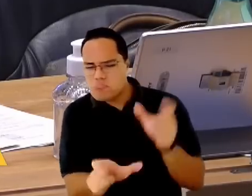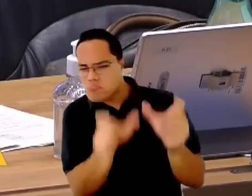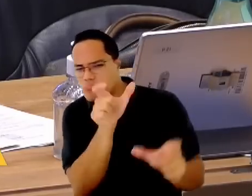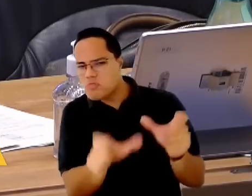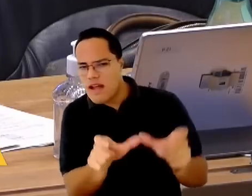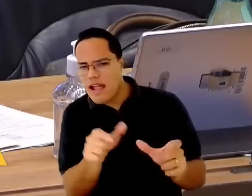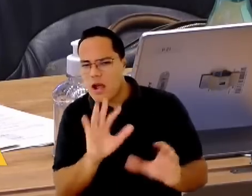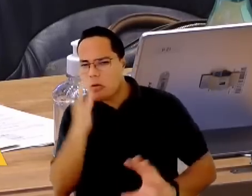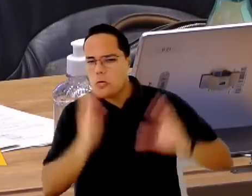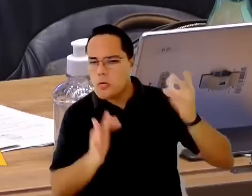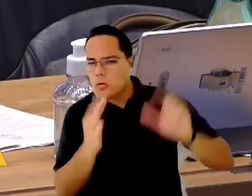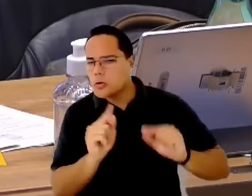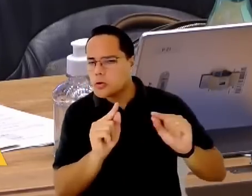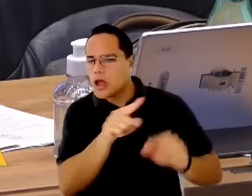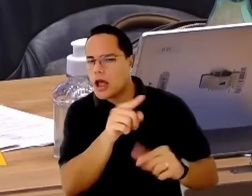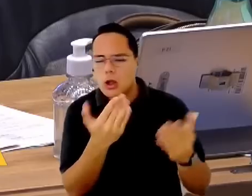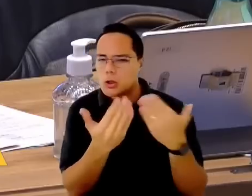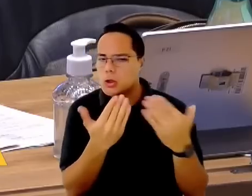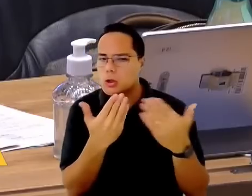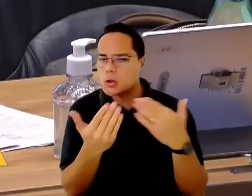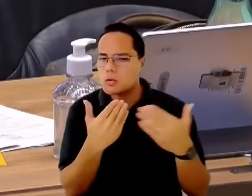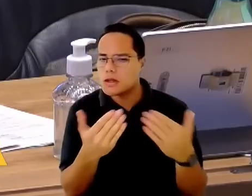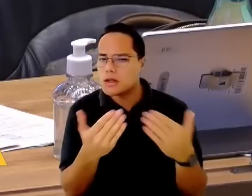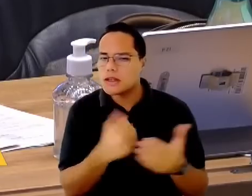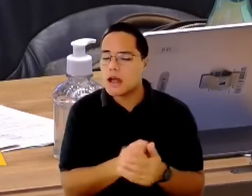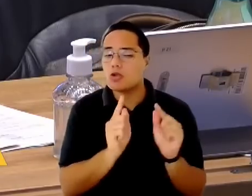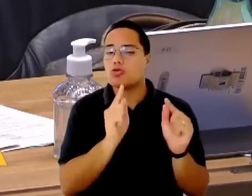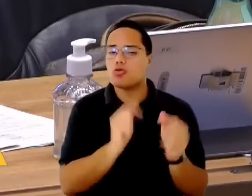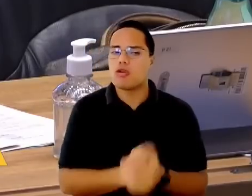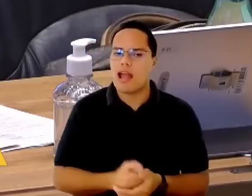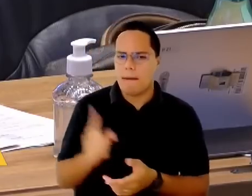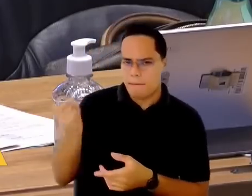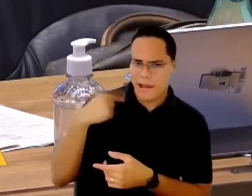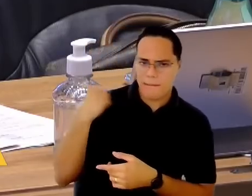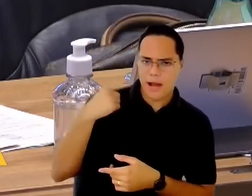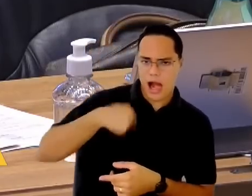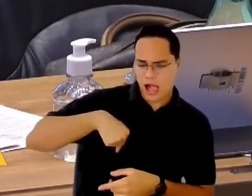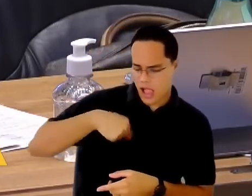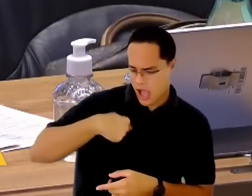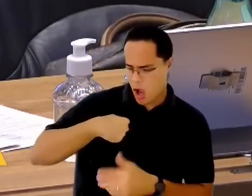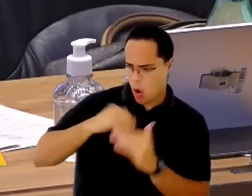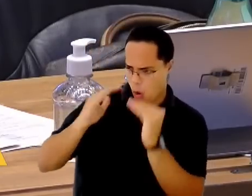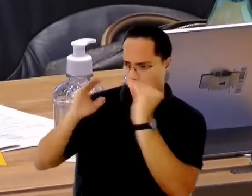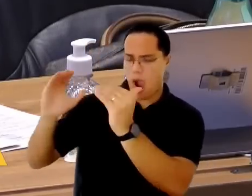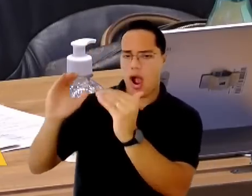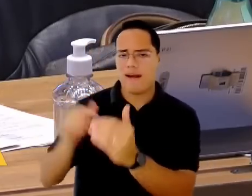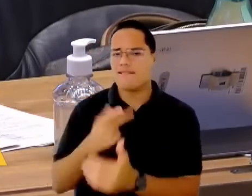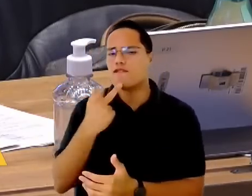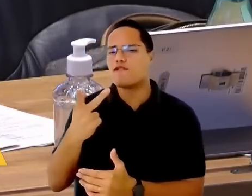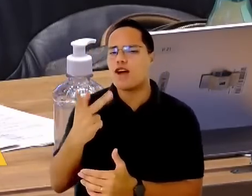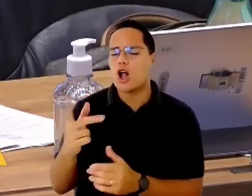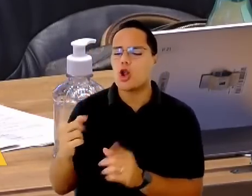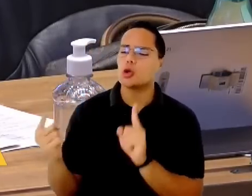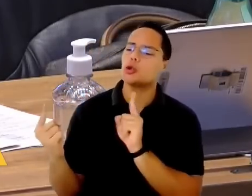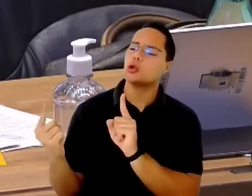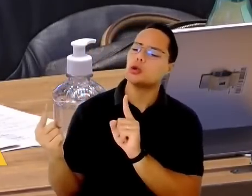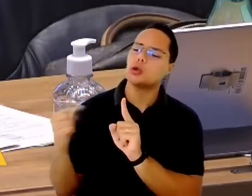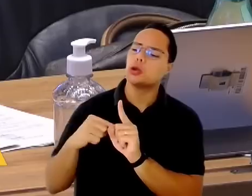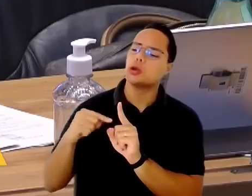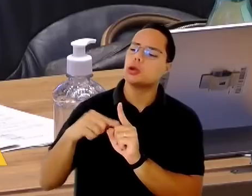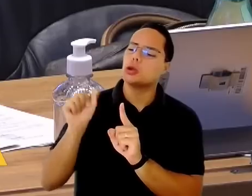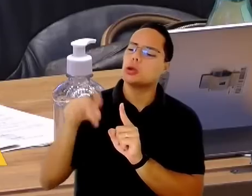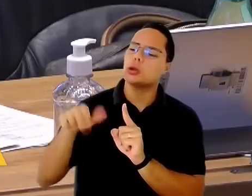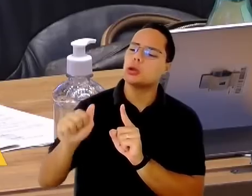missão dada missão cumprida Então essa é um recado para todos os brasileiros e aí aproveita essa oportunidade que o senhor